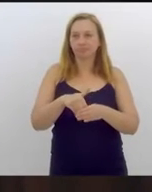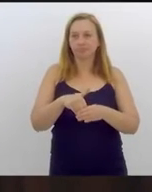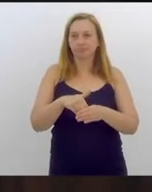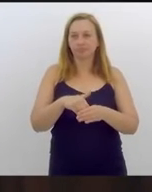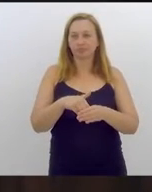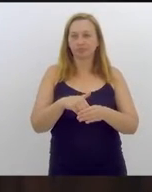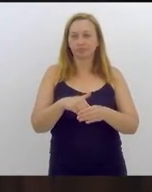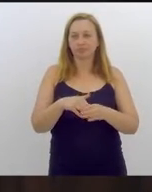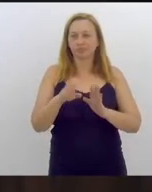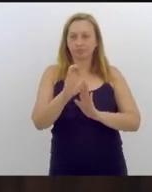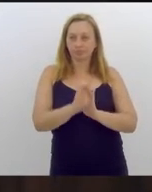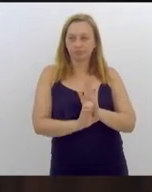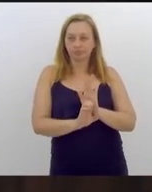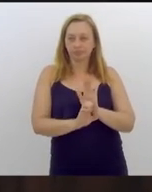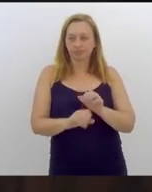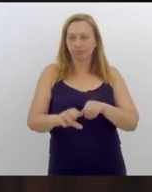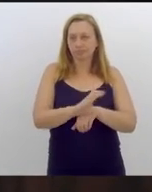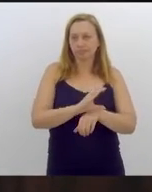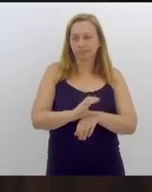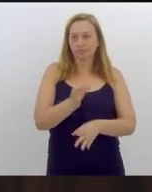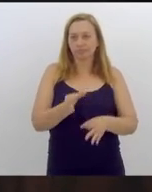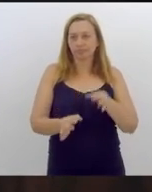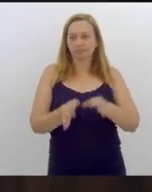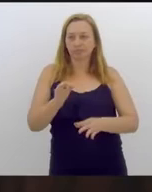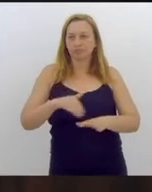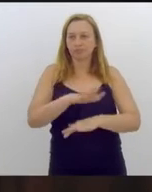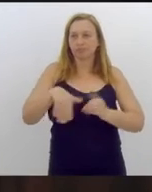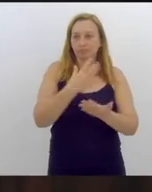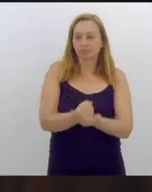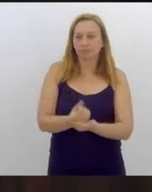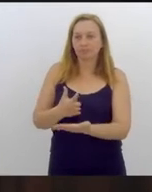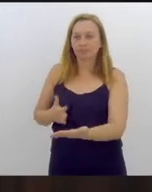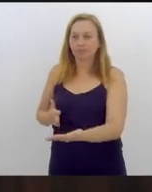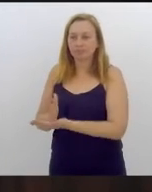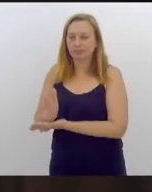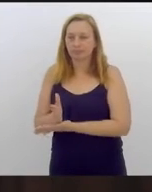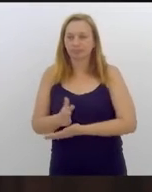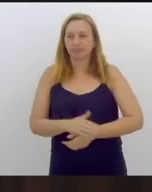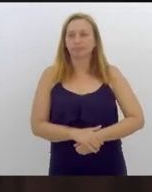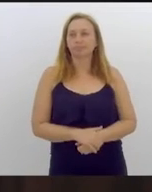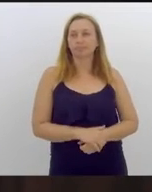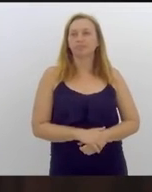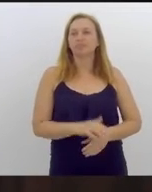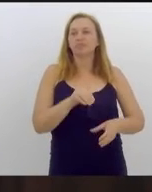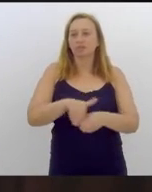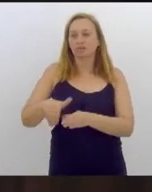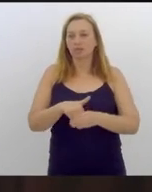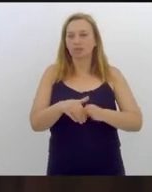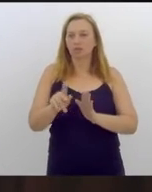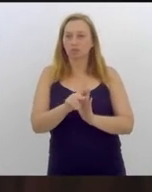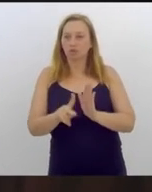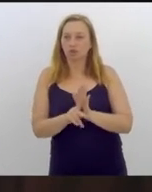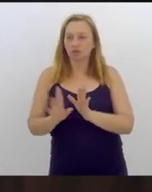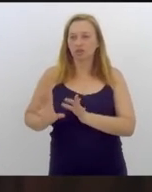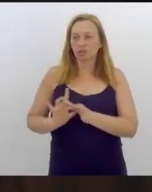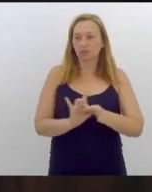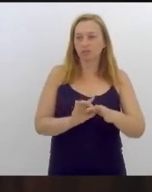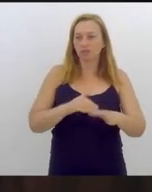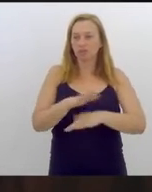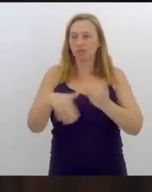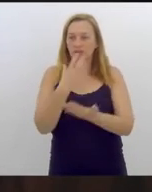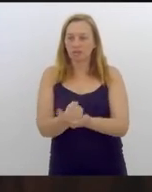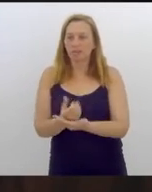as emendas da construção e justiça eles que a própria permanece Como estão aprovado em votação projeto assim emendados